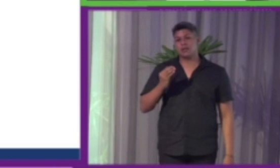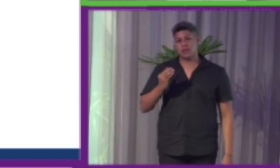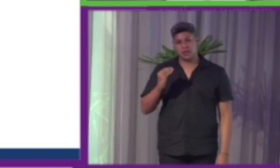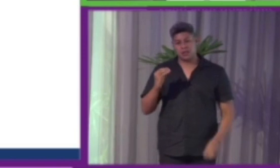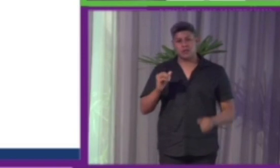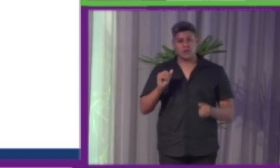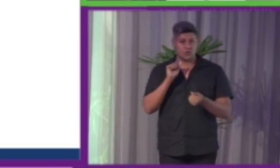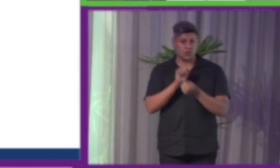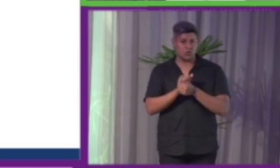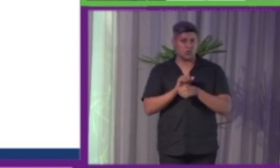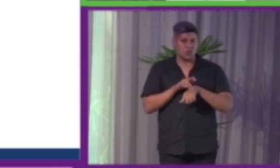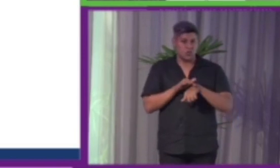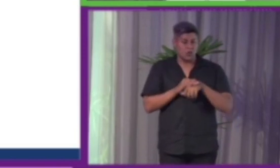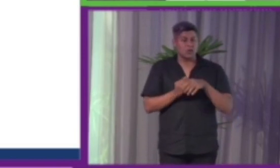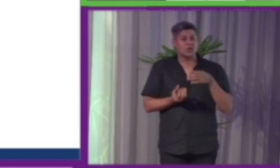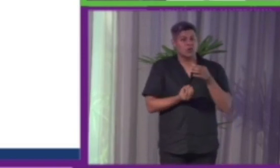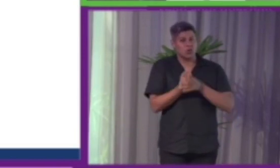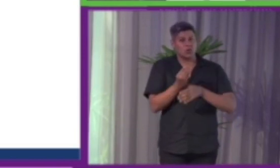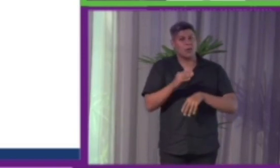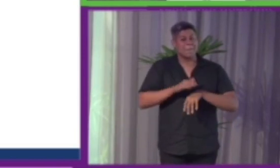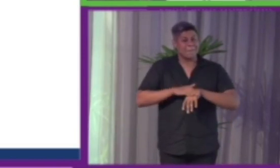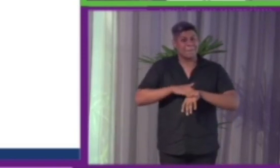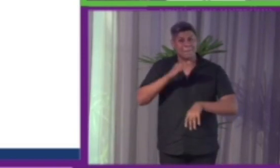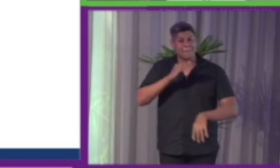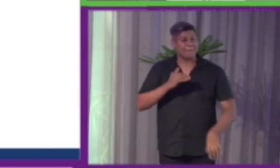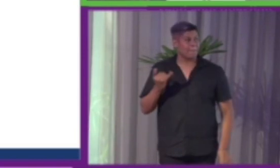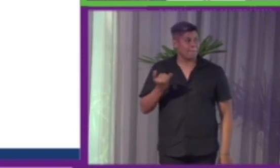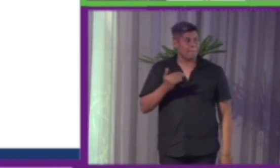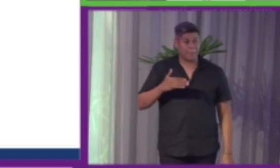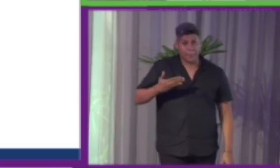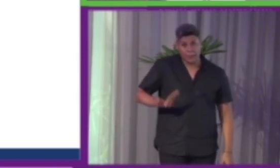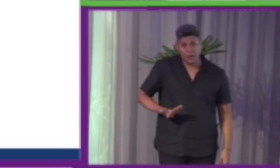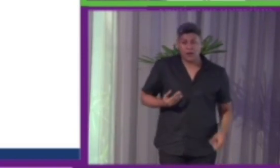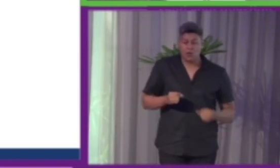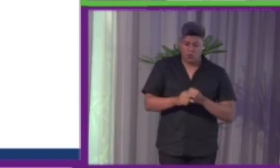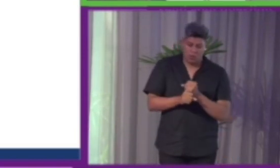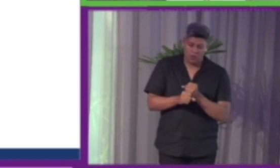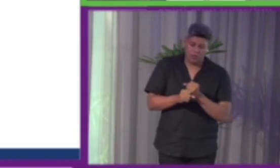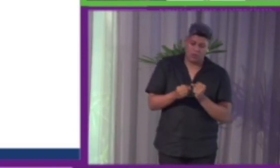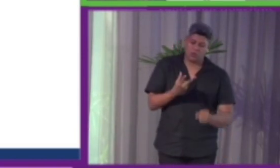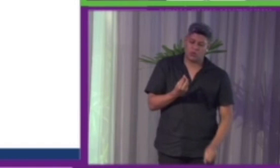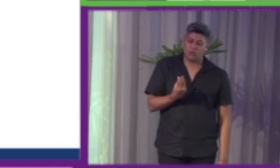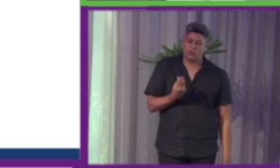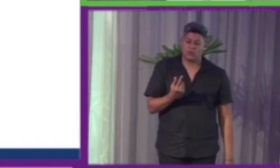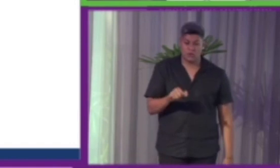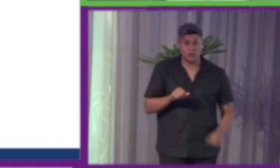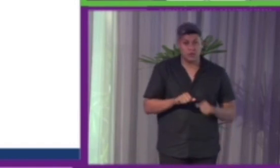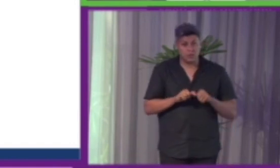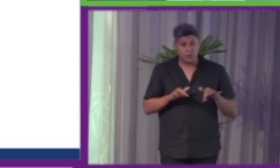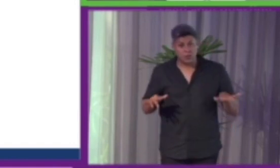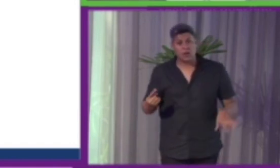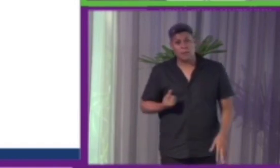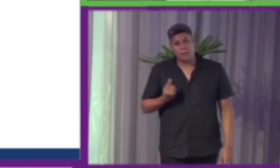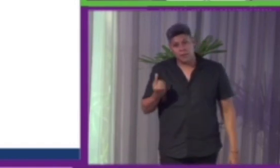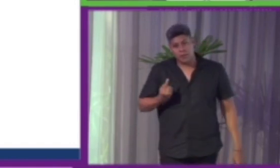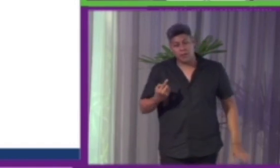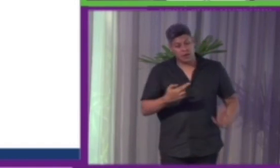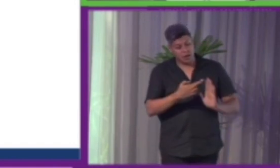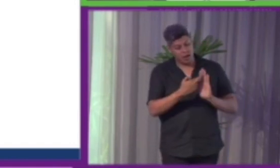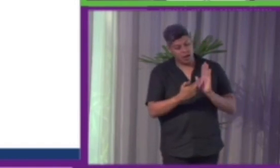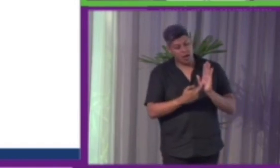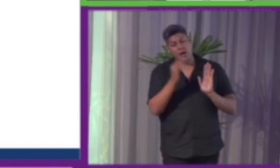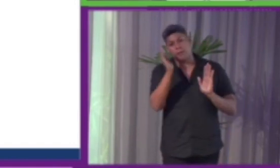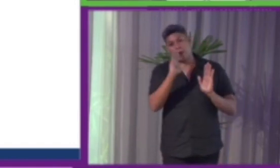perto da doença e se tornar muito mais relevante. Então, desde 2017, foi quando a gente publicou a primeira diretriz brasileira